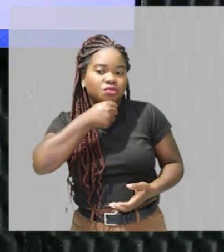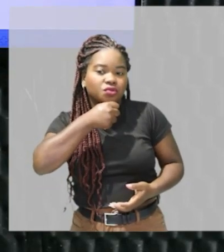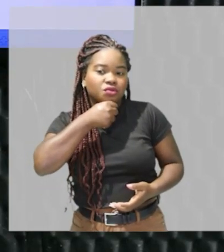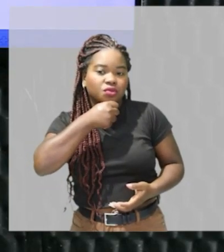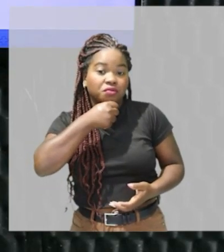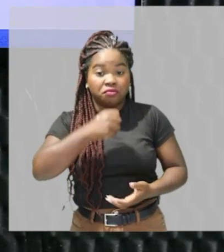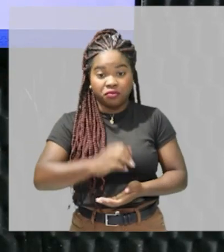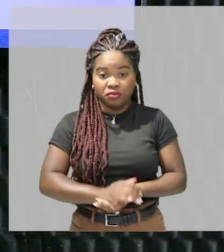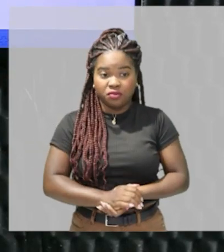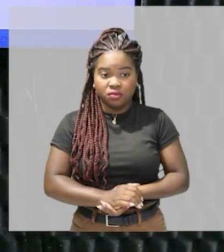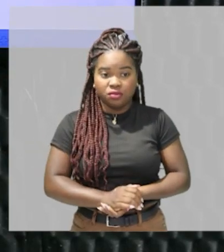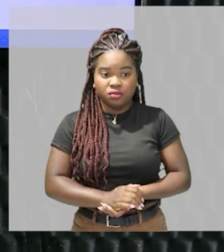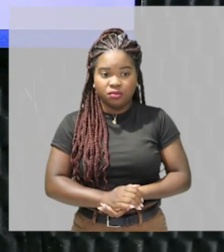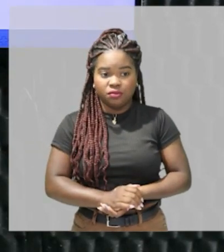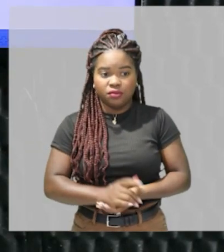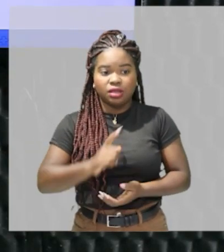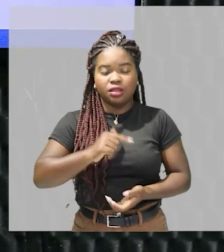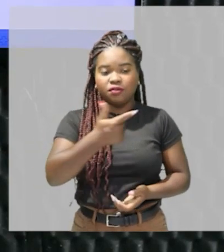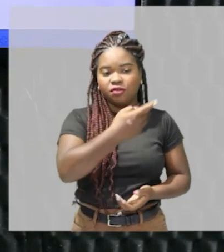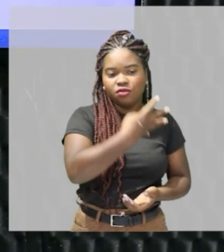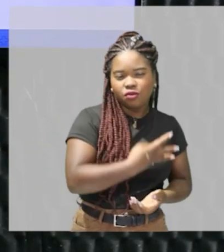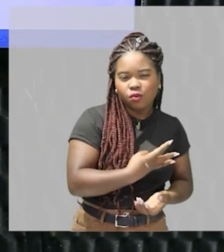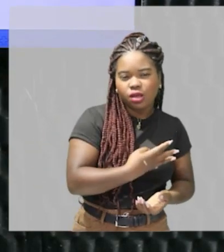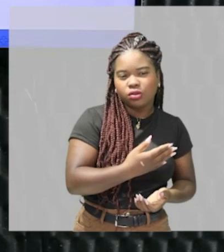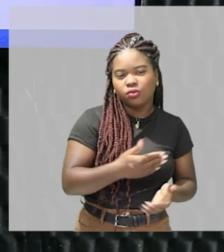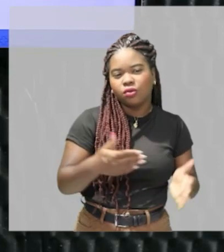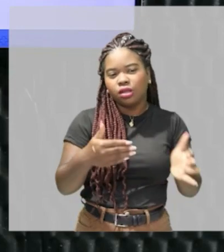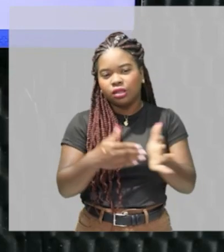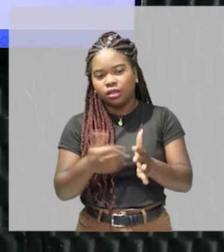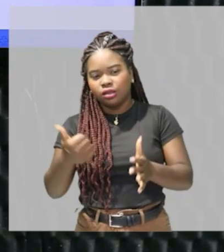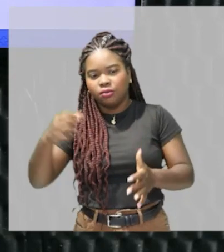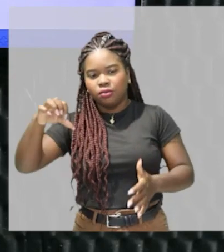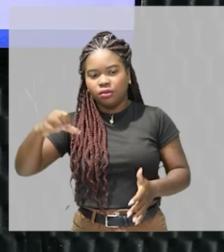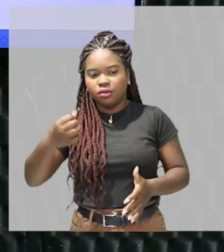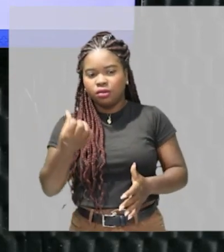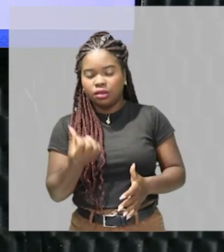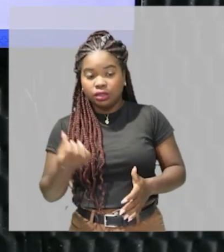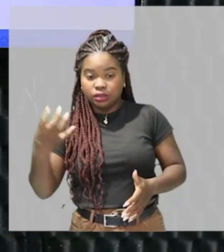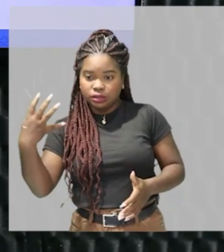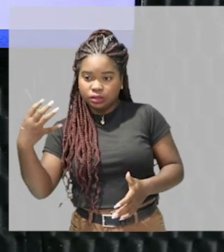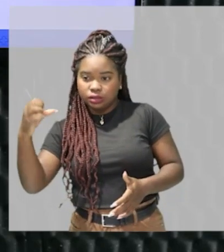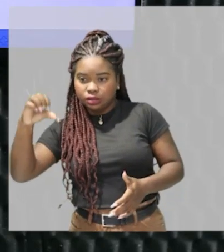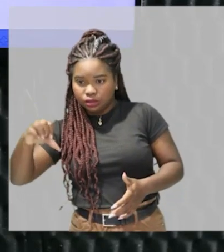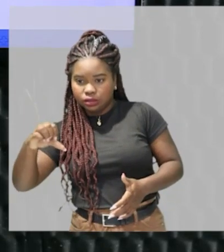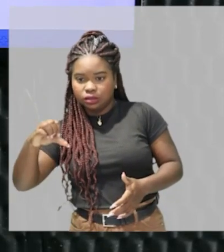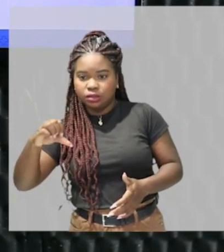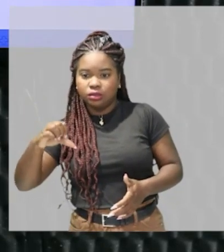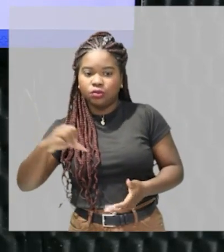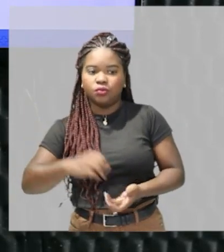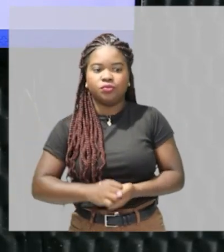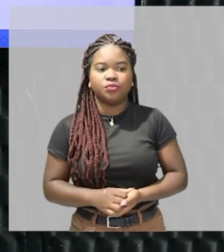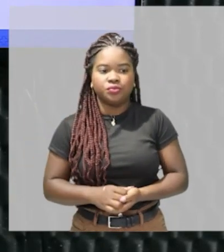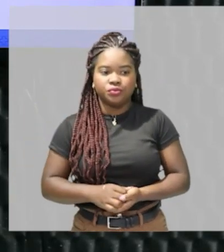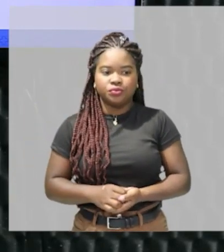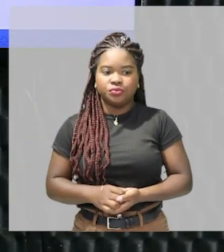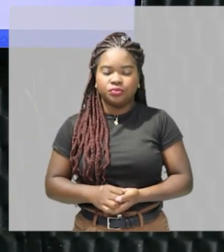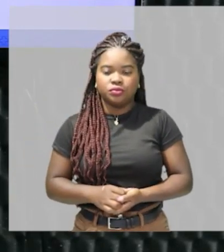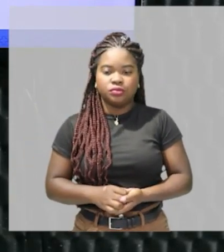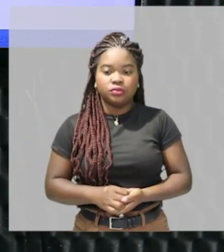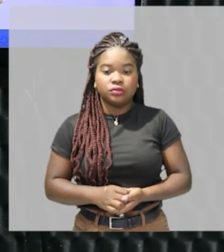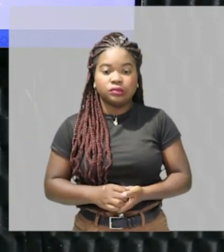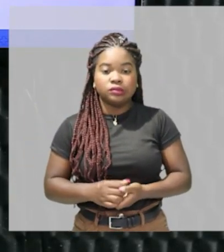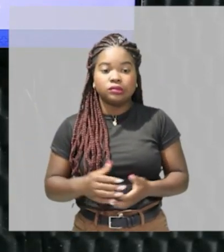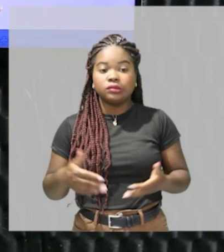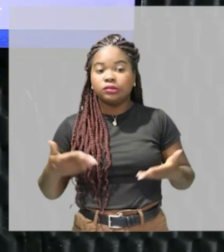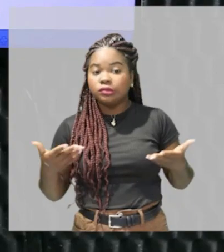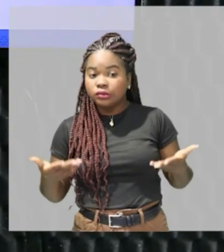24 em 69. O título falou de recrutas. Tá? Então, os